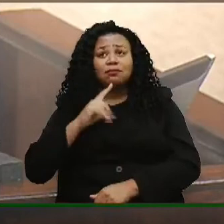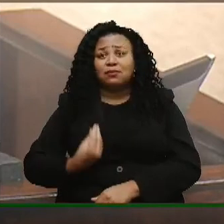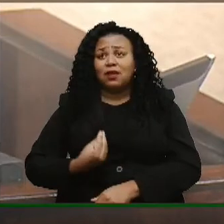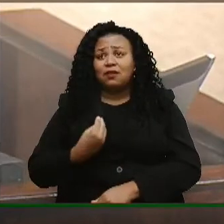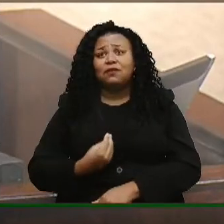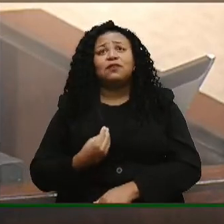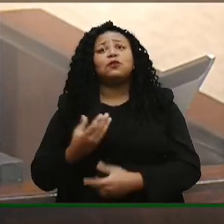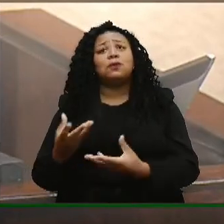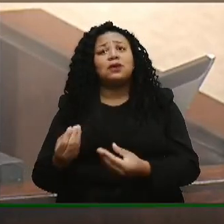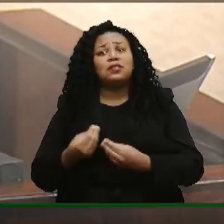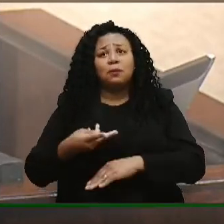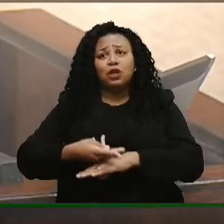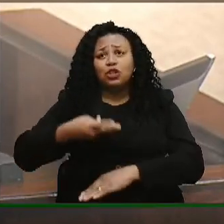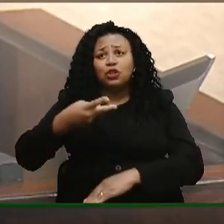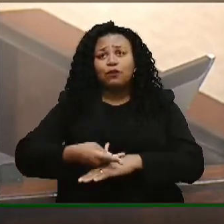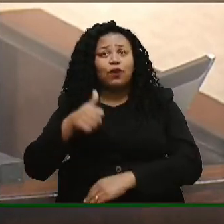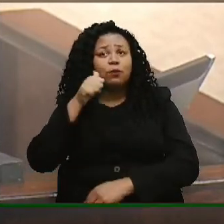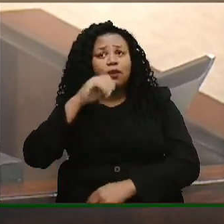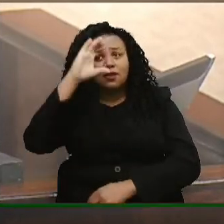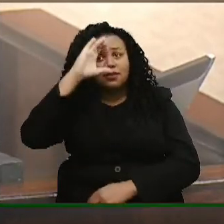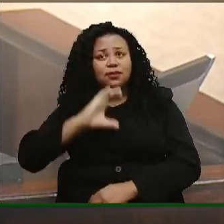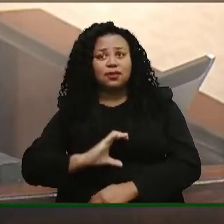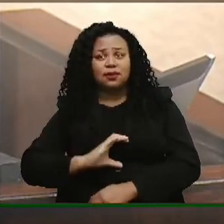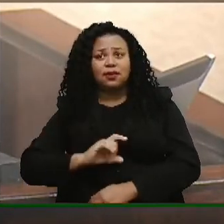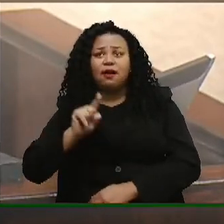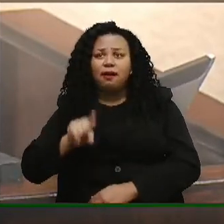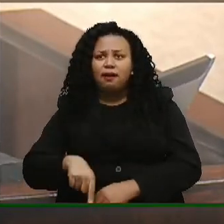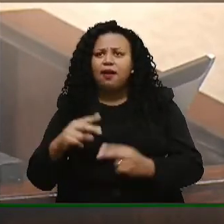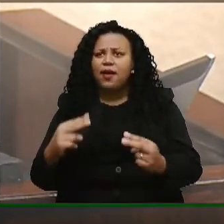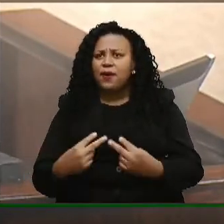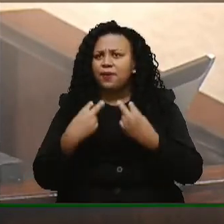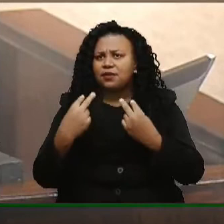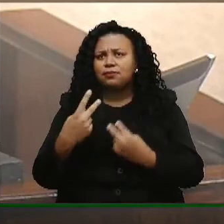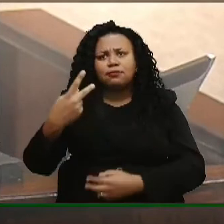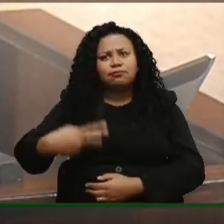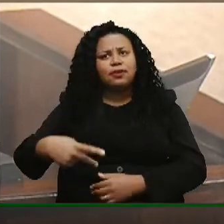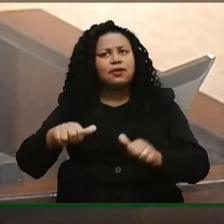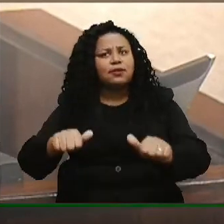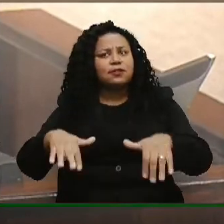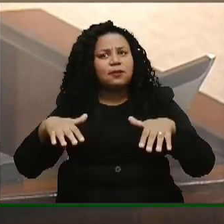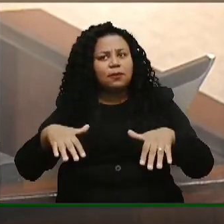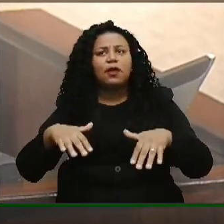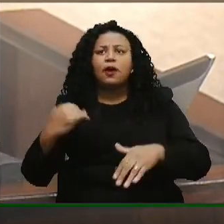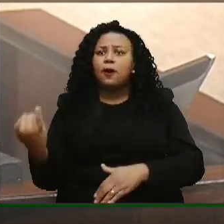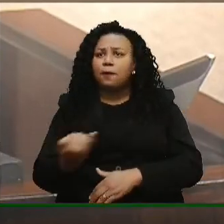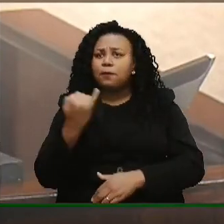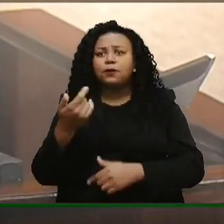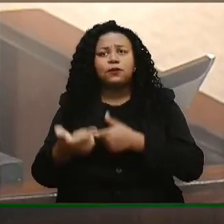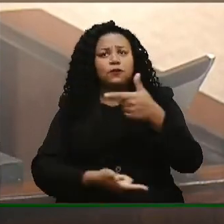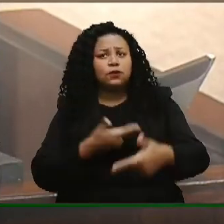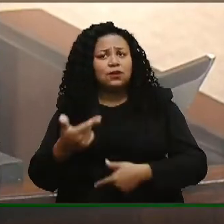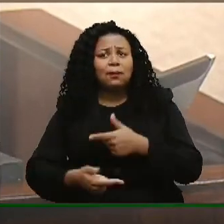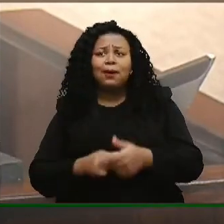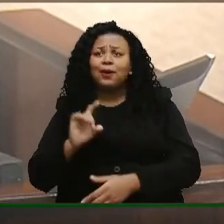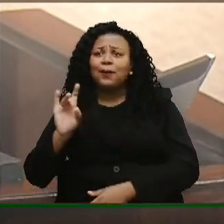para receber o troféu Mulher Cidadã. É um reconhecimento deste Parlamento ao importante trabalho que